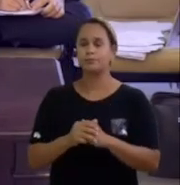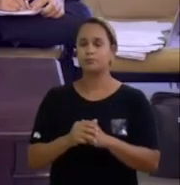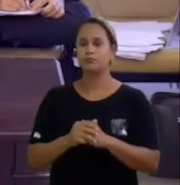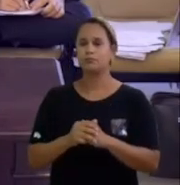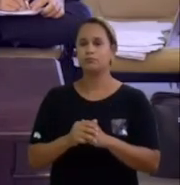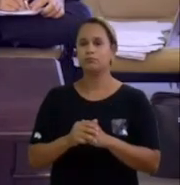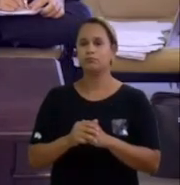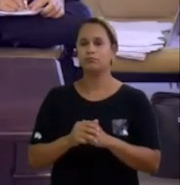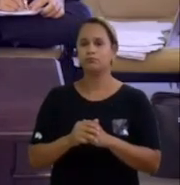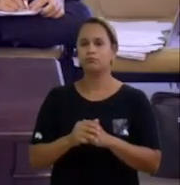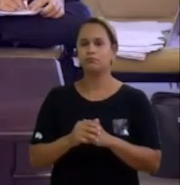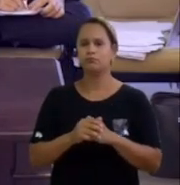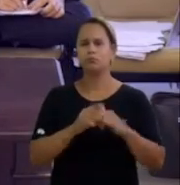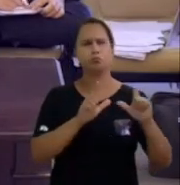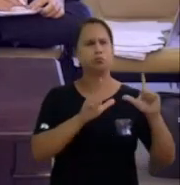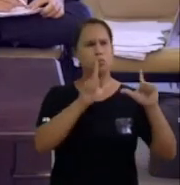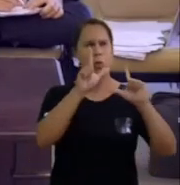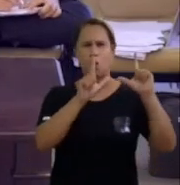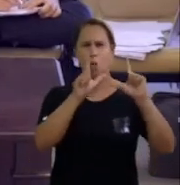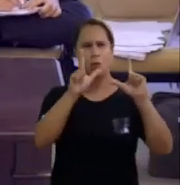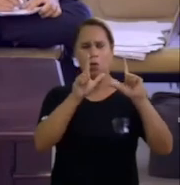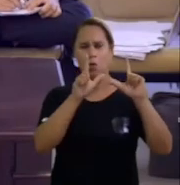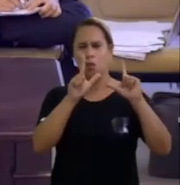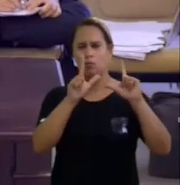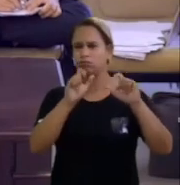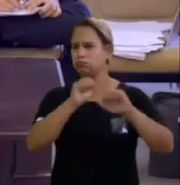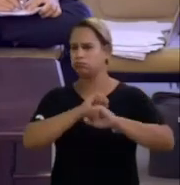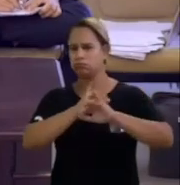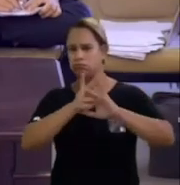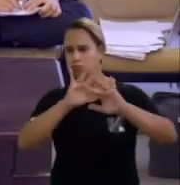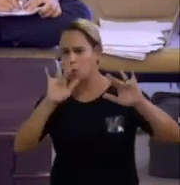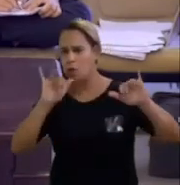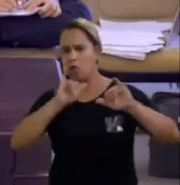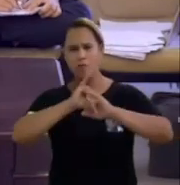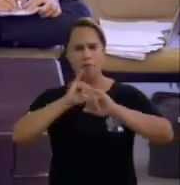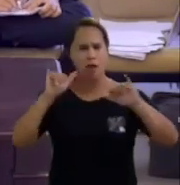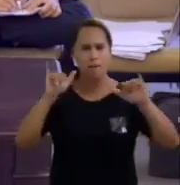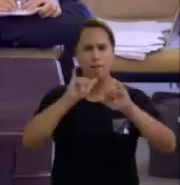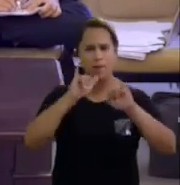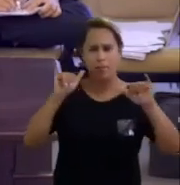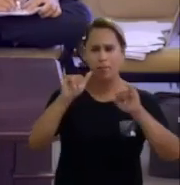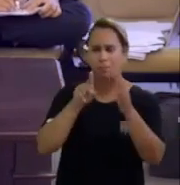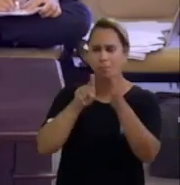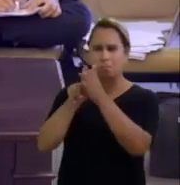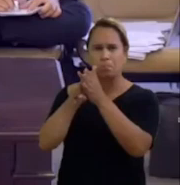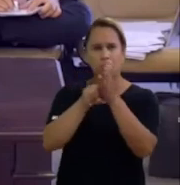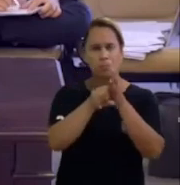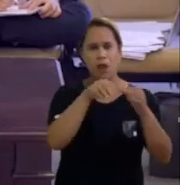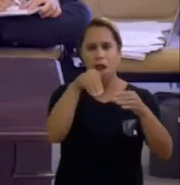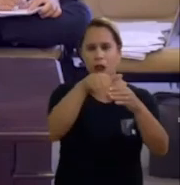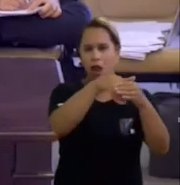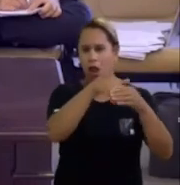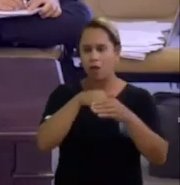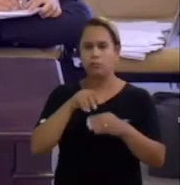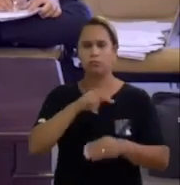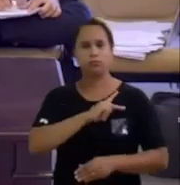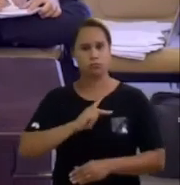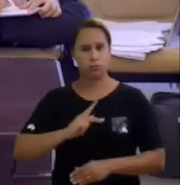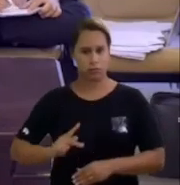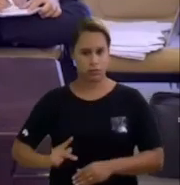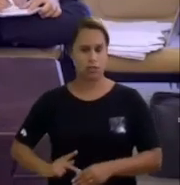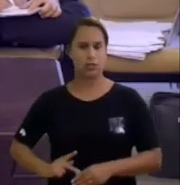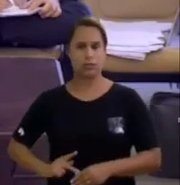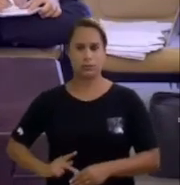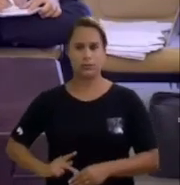os canais maiores de televisão, participação em todas as pesquisas eleitorais de presidente da República. Ele